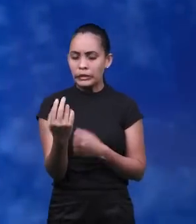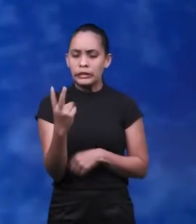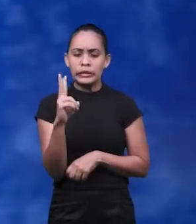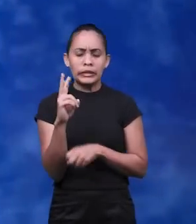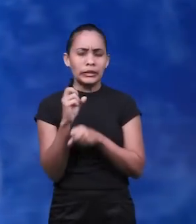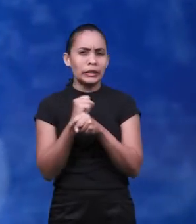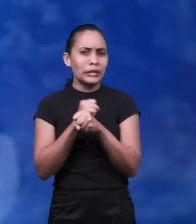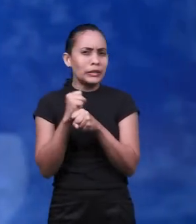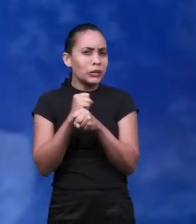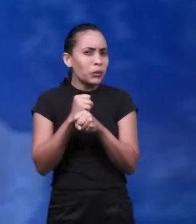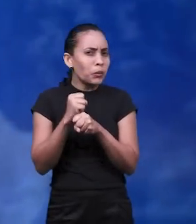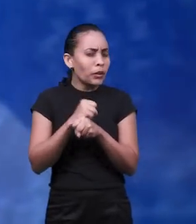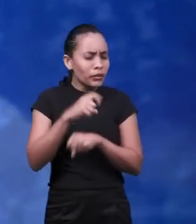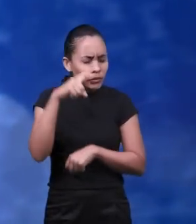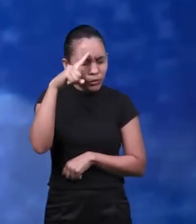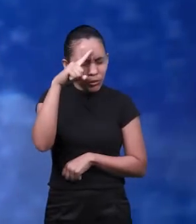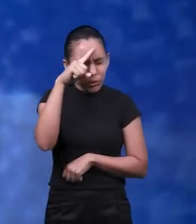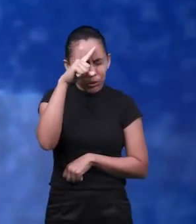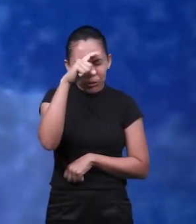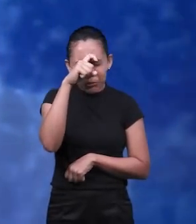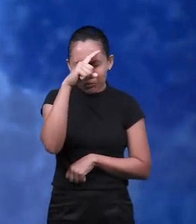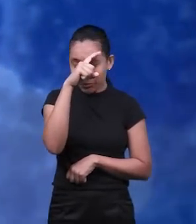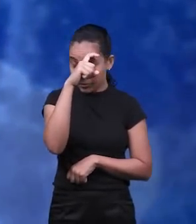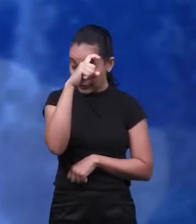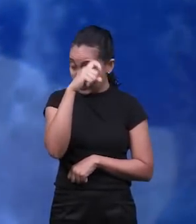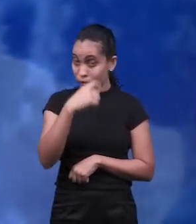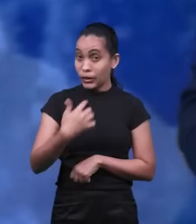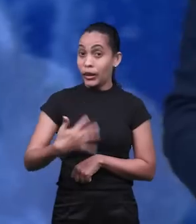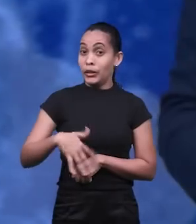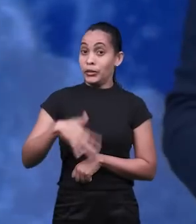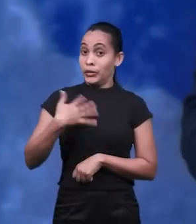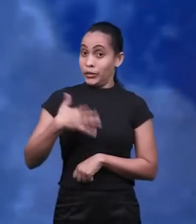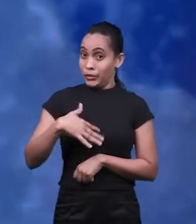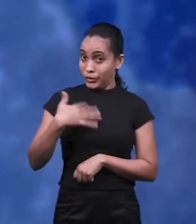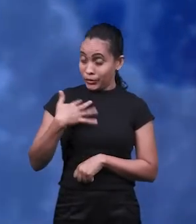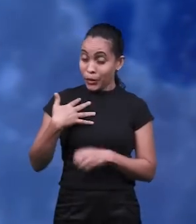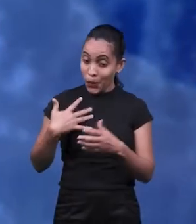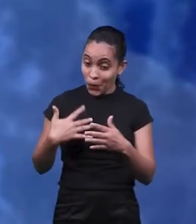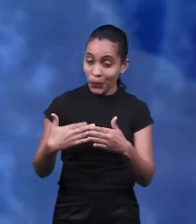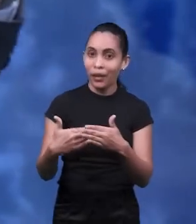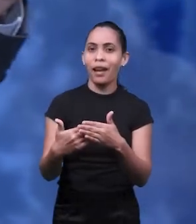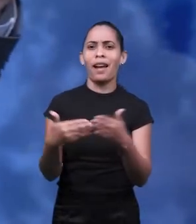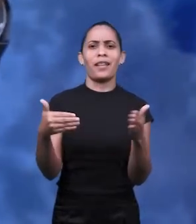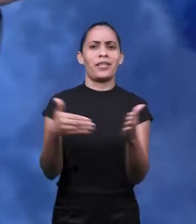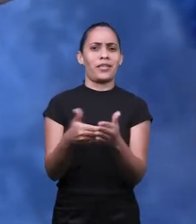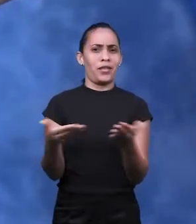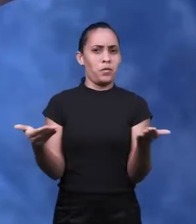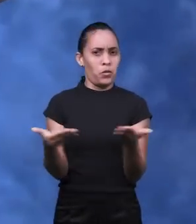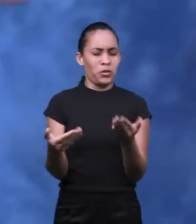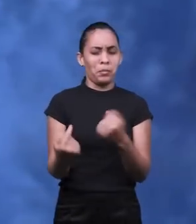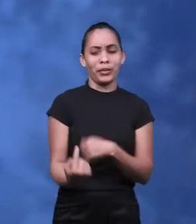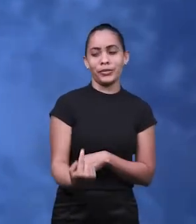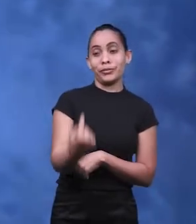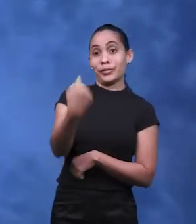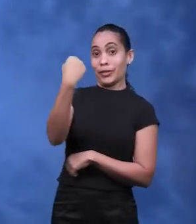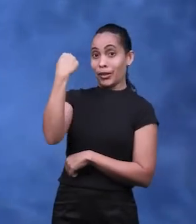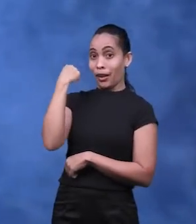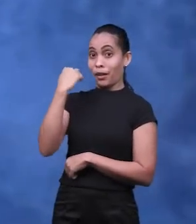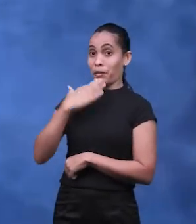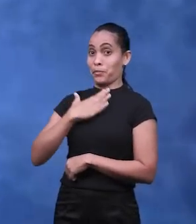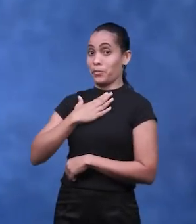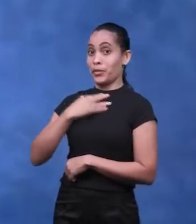de muitos desafios, que aliás se prolongam até hoje, mas voltando àquela época, a